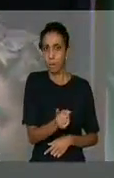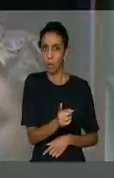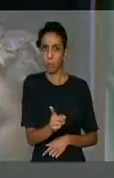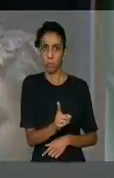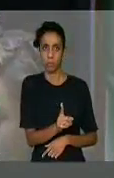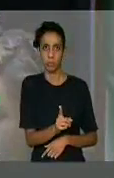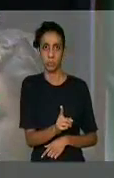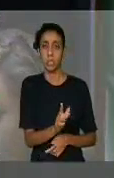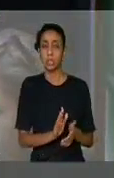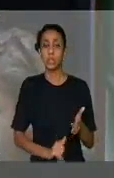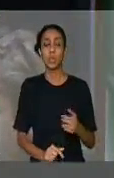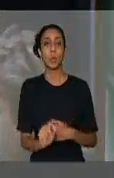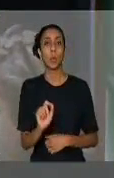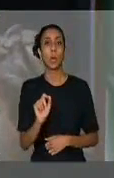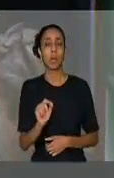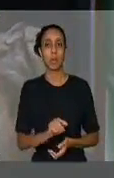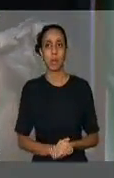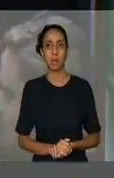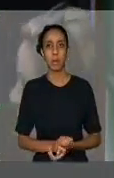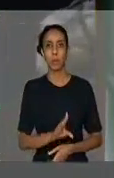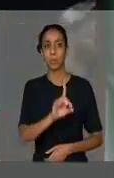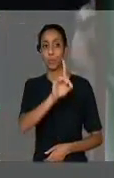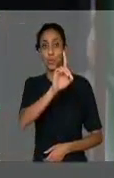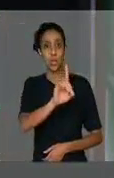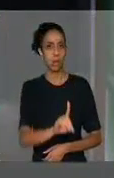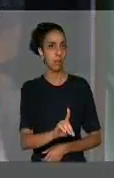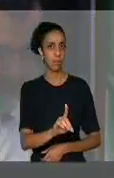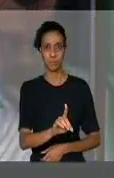mas é um direito de quem